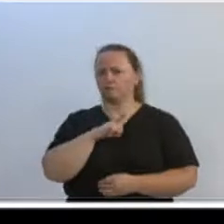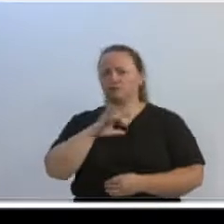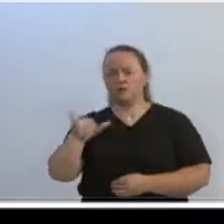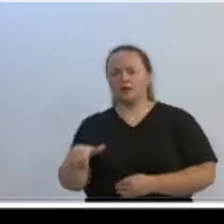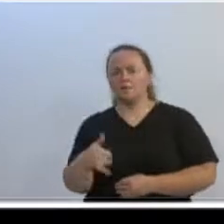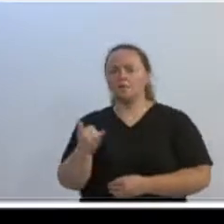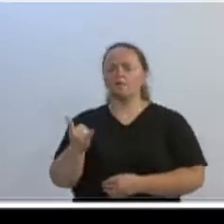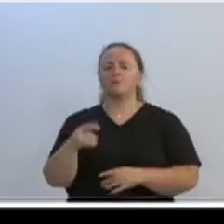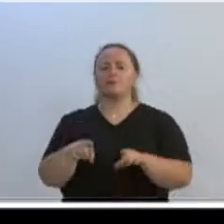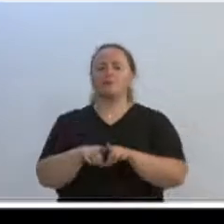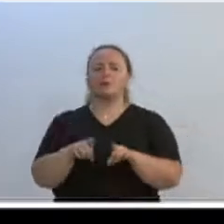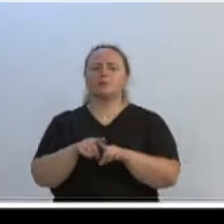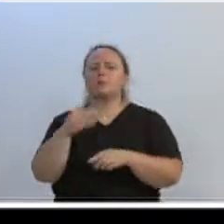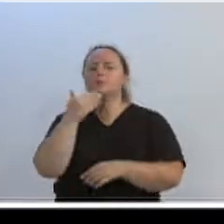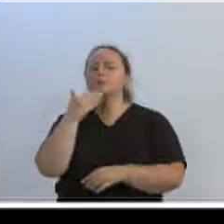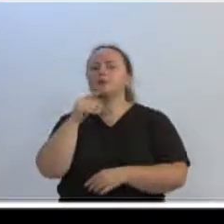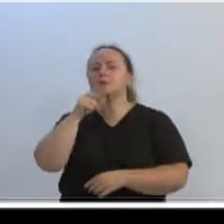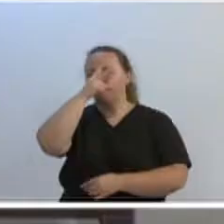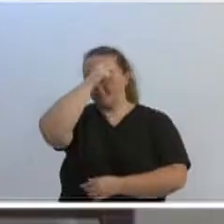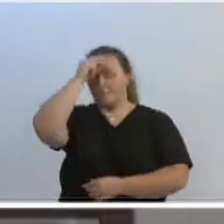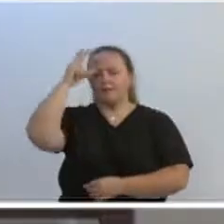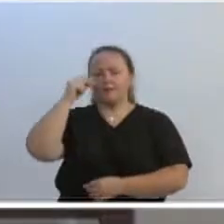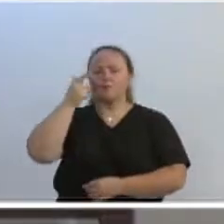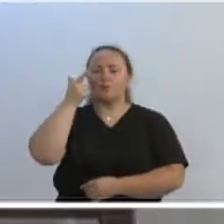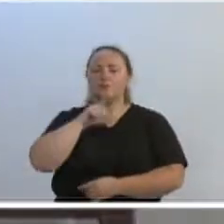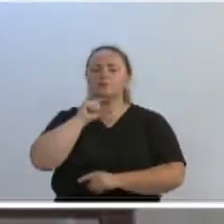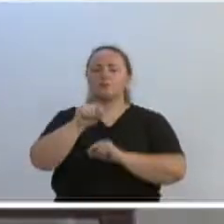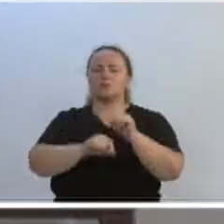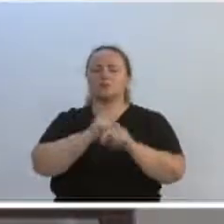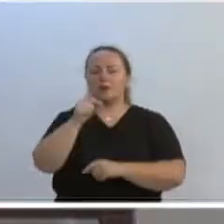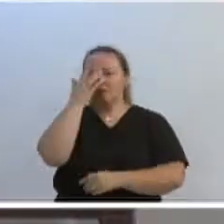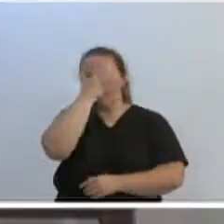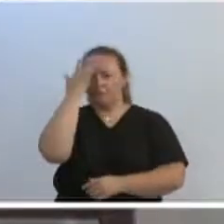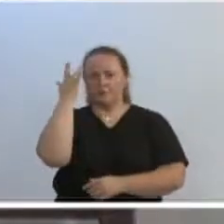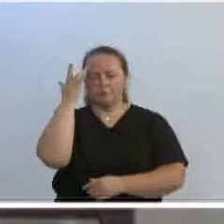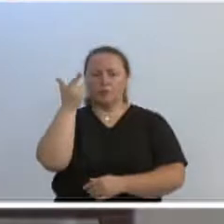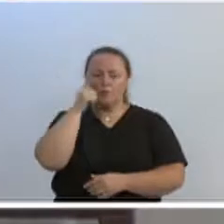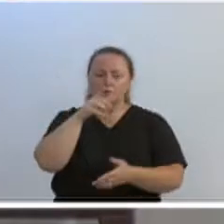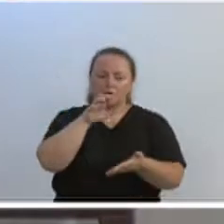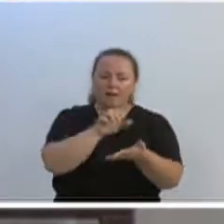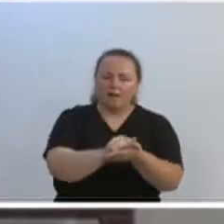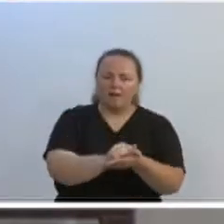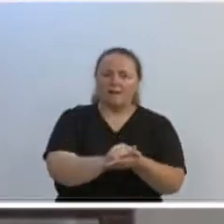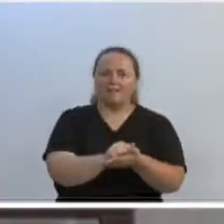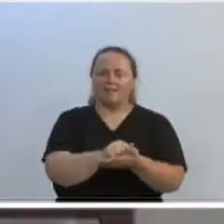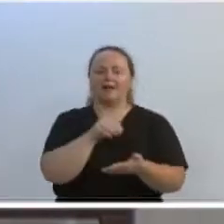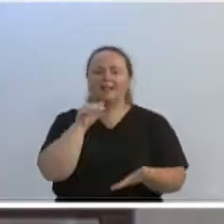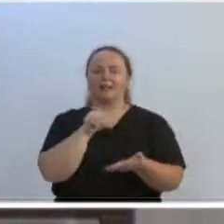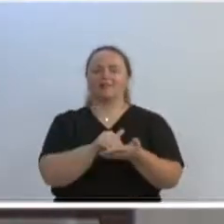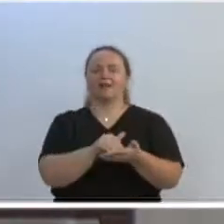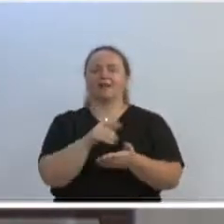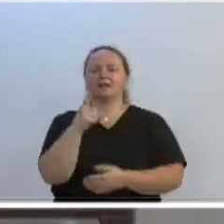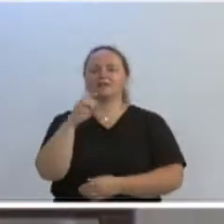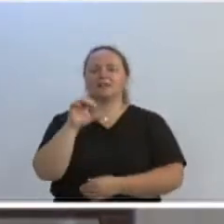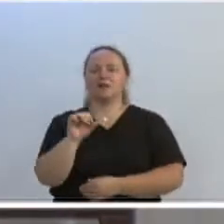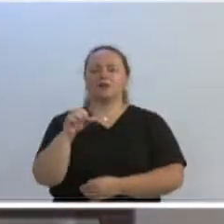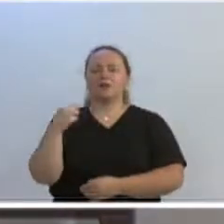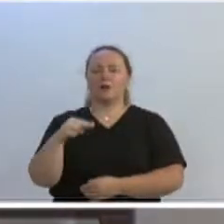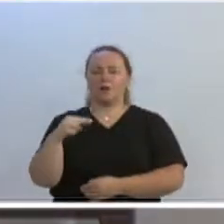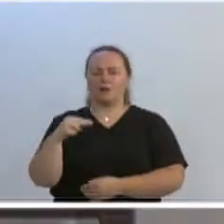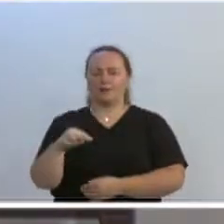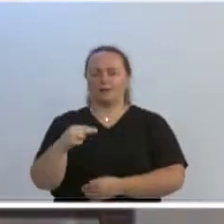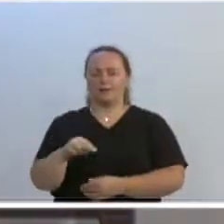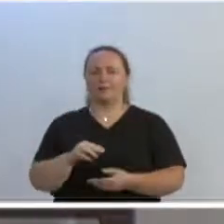solicitar o poder executivo que se inscrevam no programa a inscrição vai até o dia 19 de novembro assim será a inscrição